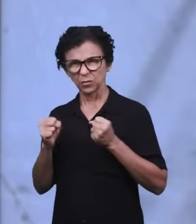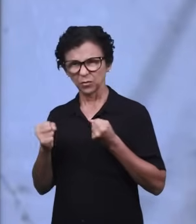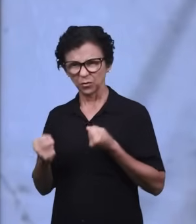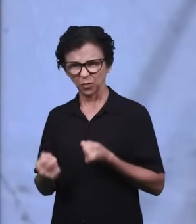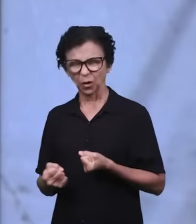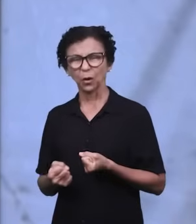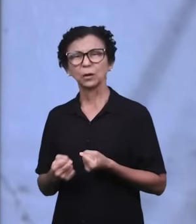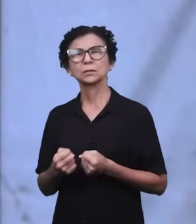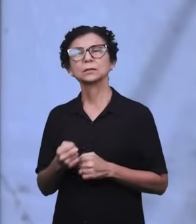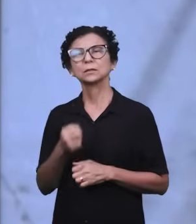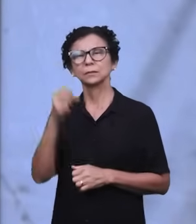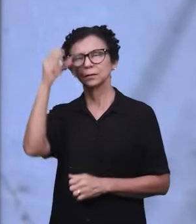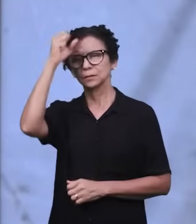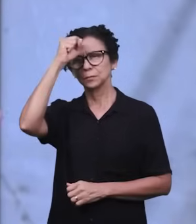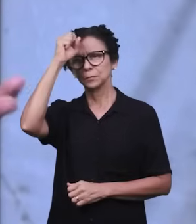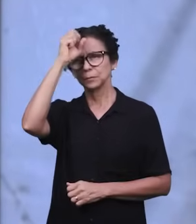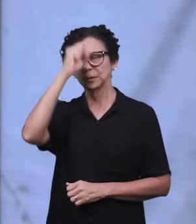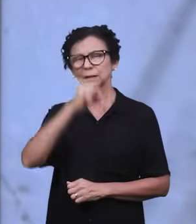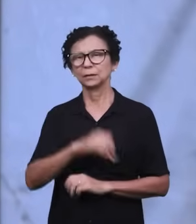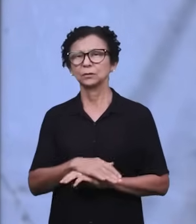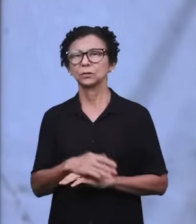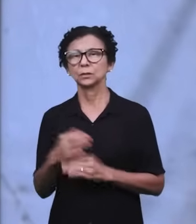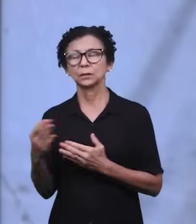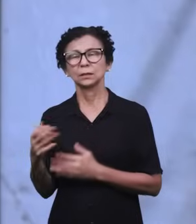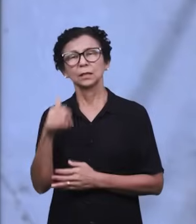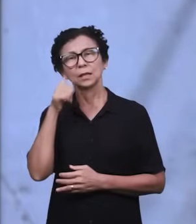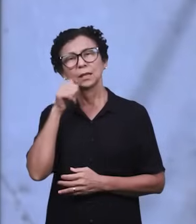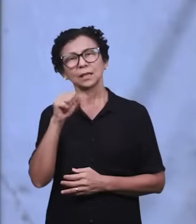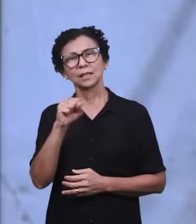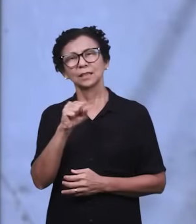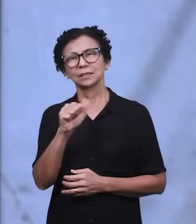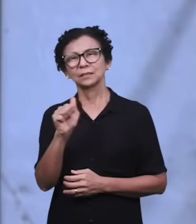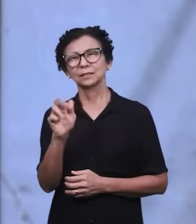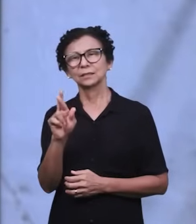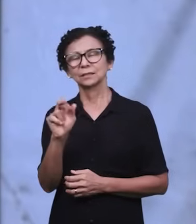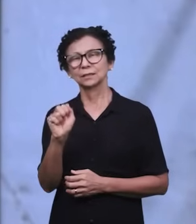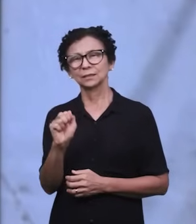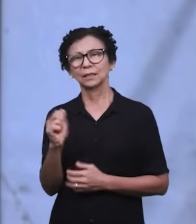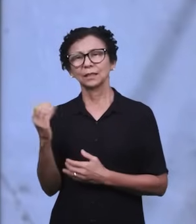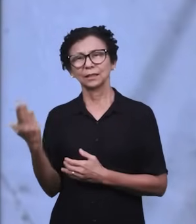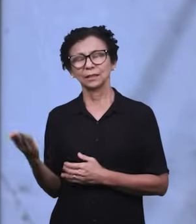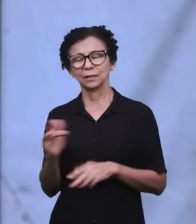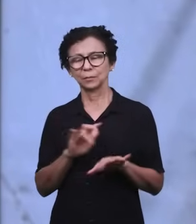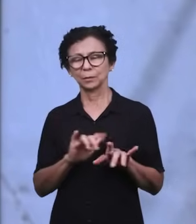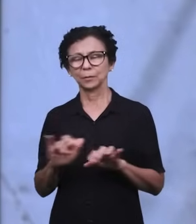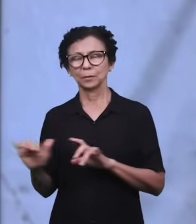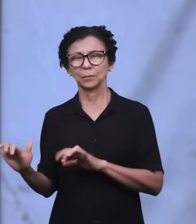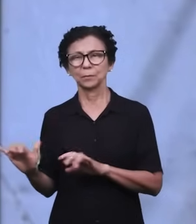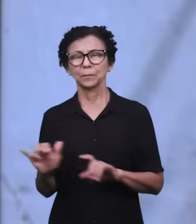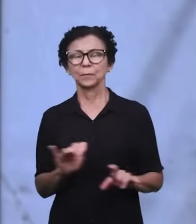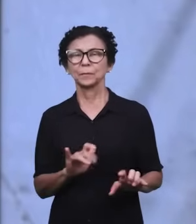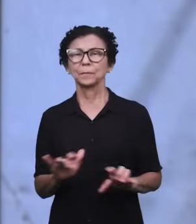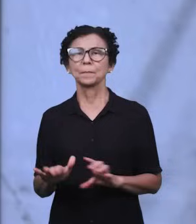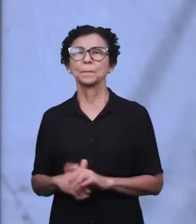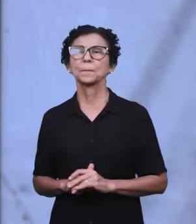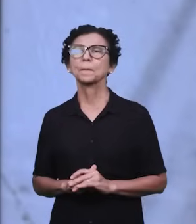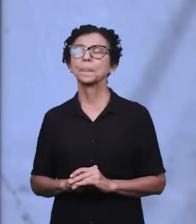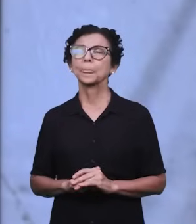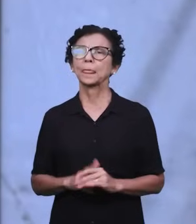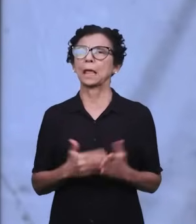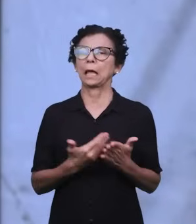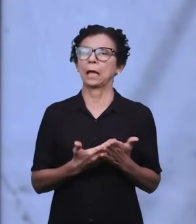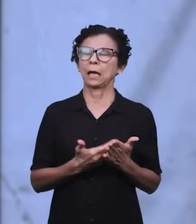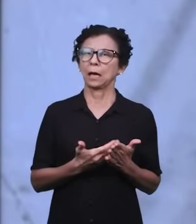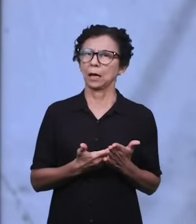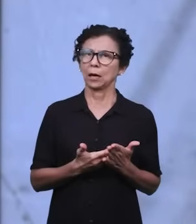Sara, que já, pelo louvor que nós já ouvimos aqui, uma pequena demonstração do trabalho que é